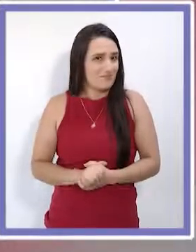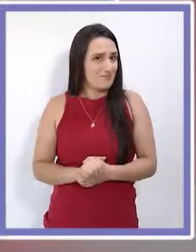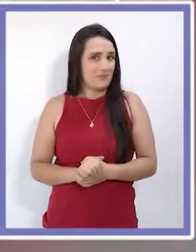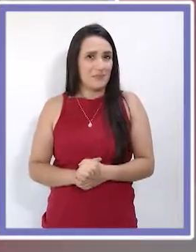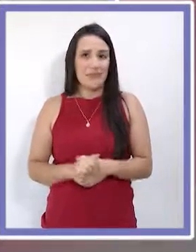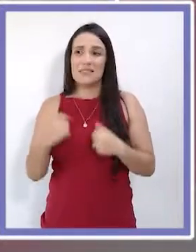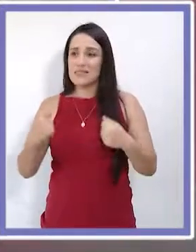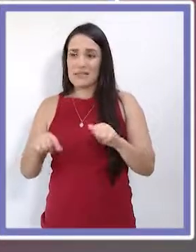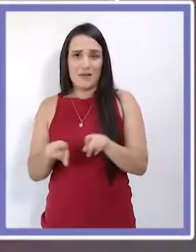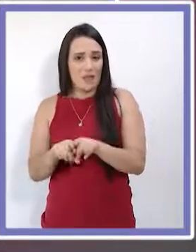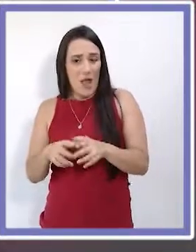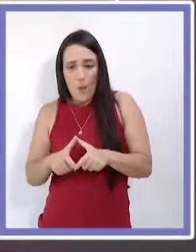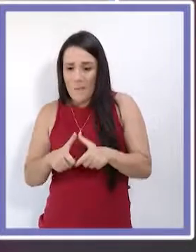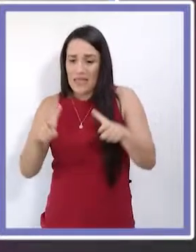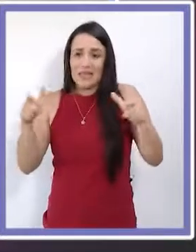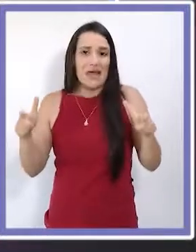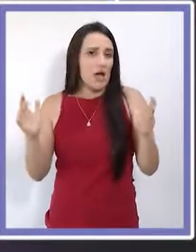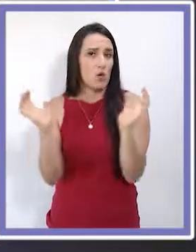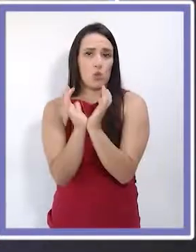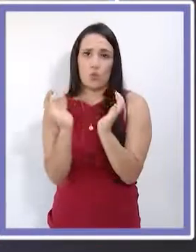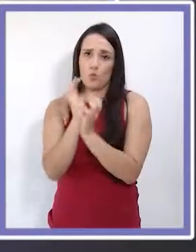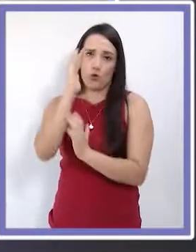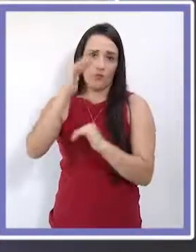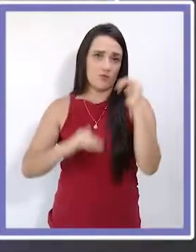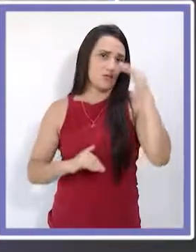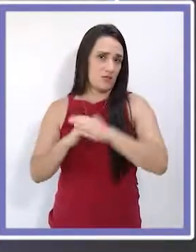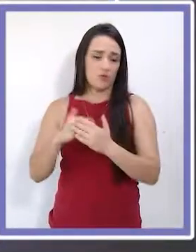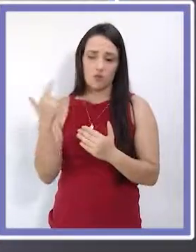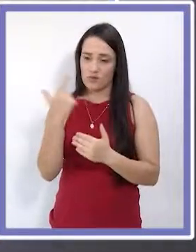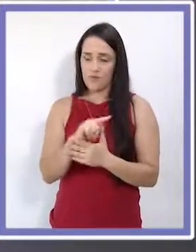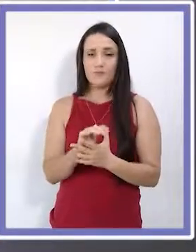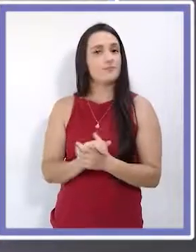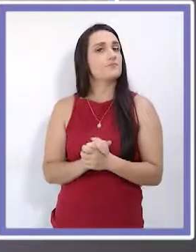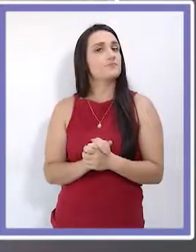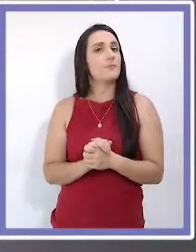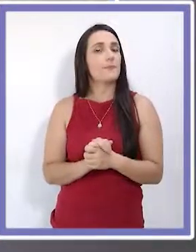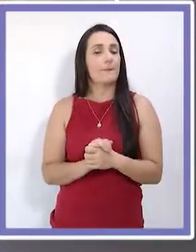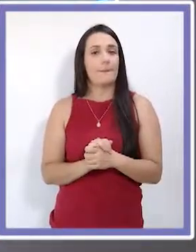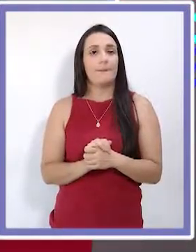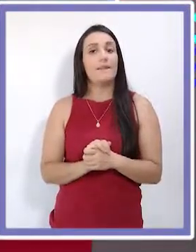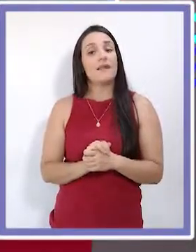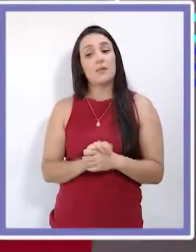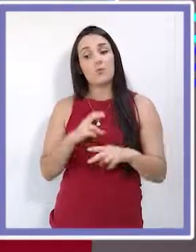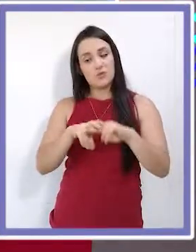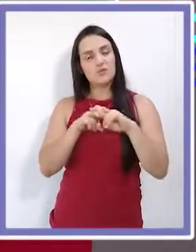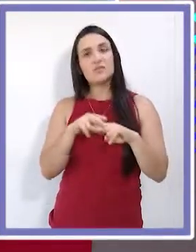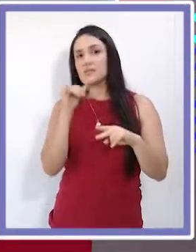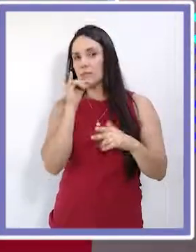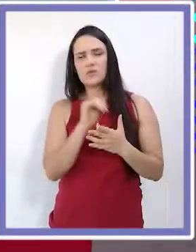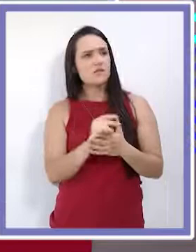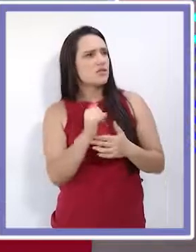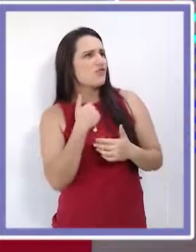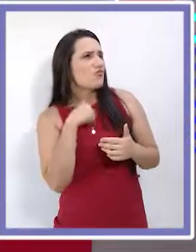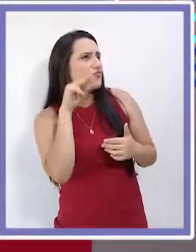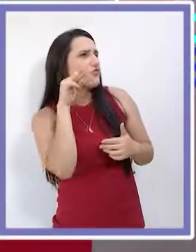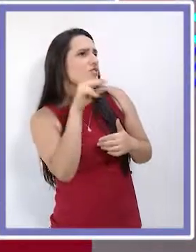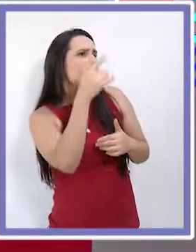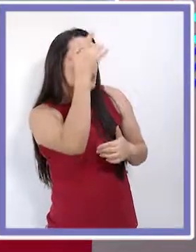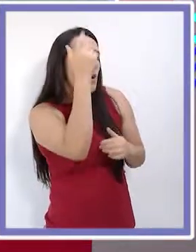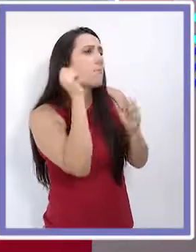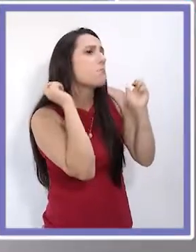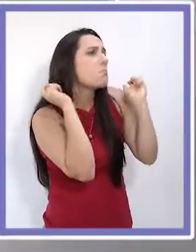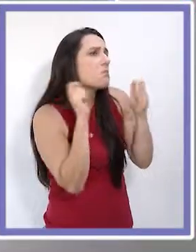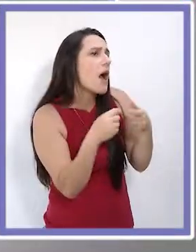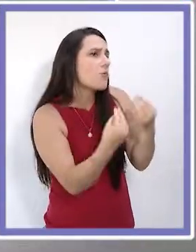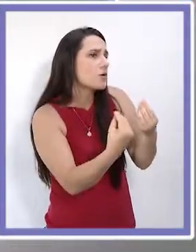em outros hospitais, outras equipes, né. Então, quando a gente tem um doador em morte encefálica dentro de um hospital, a gente